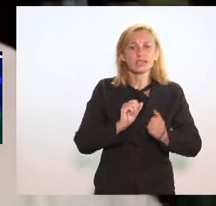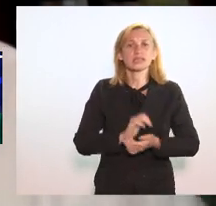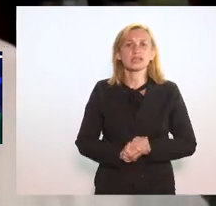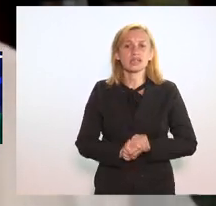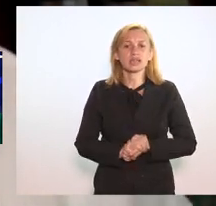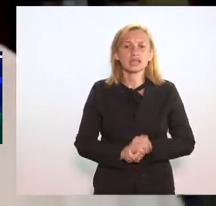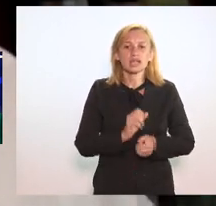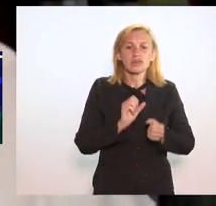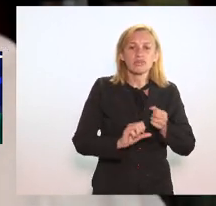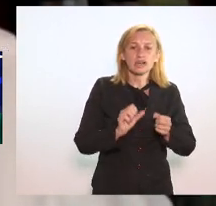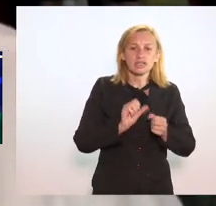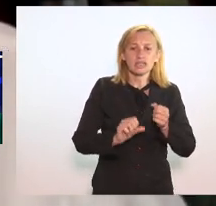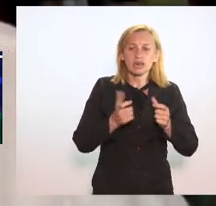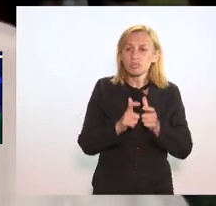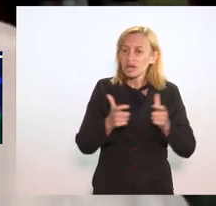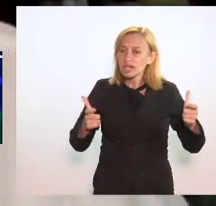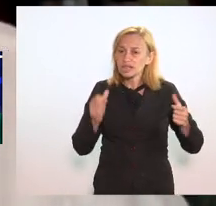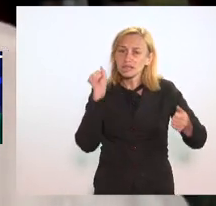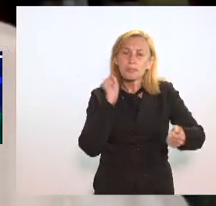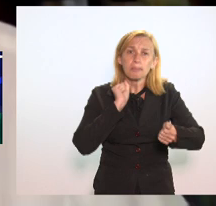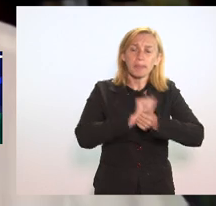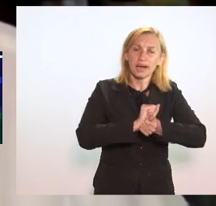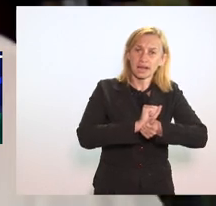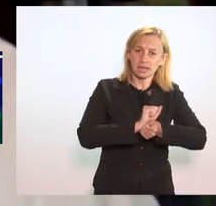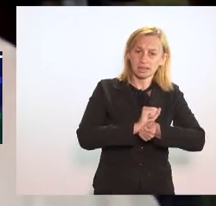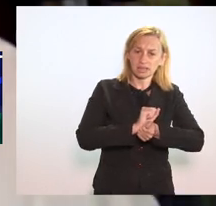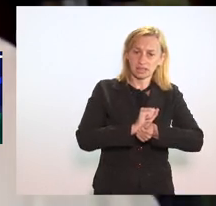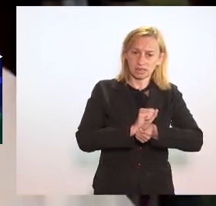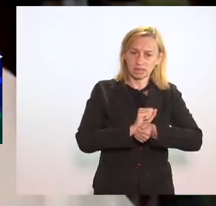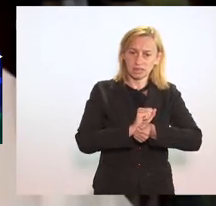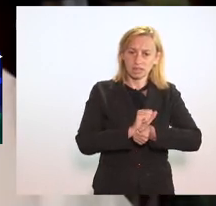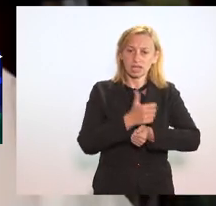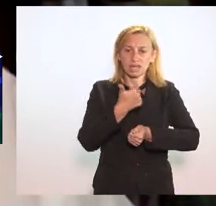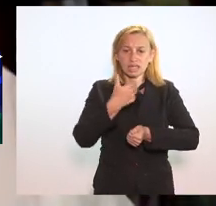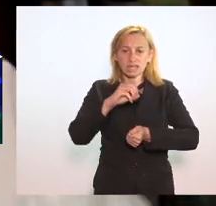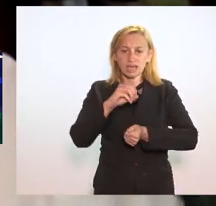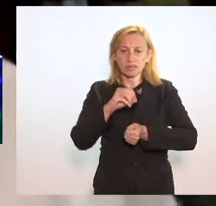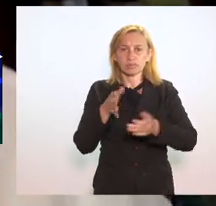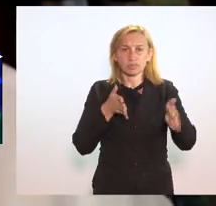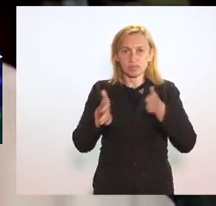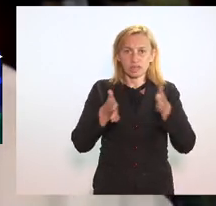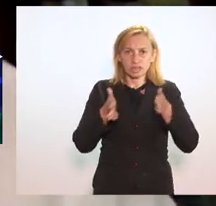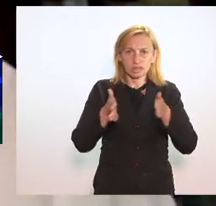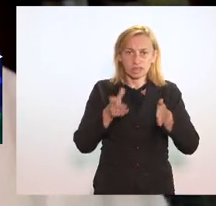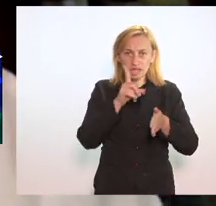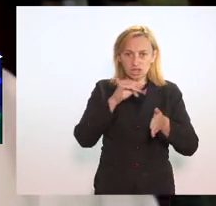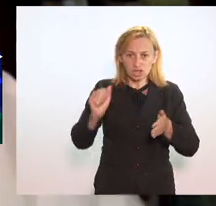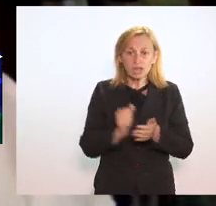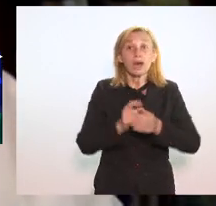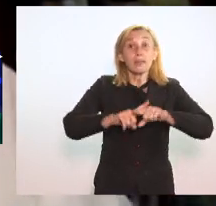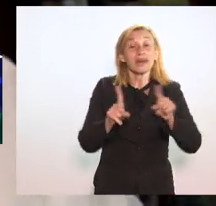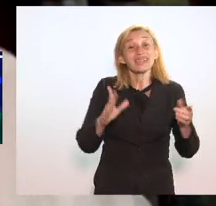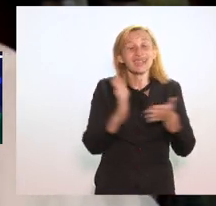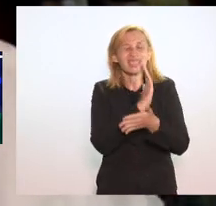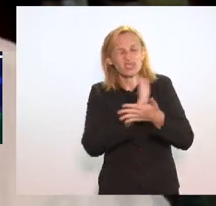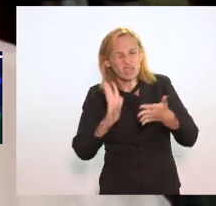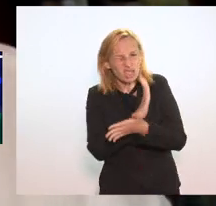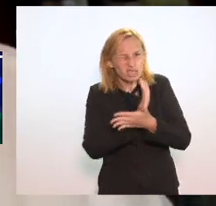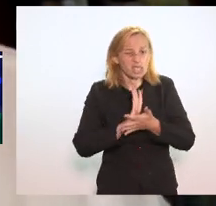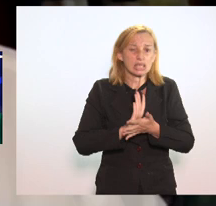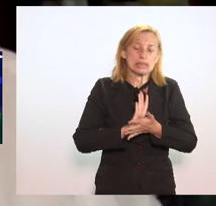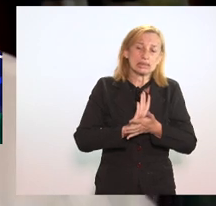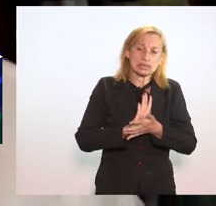fazer uma grande paralisação durante esses 10 dias mas acontece que muita das vezes